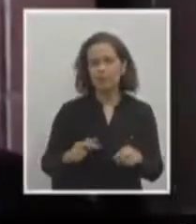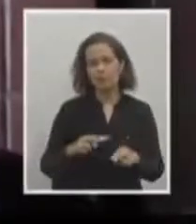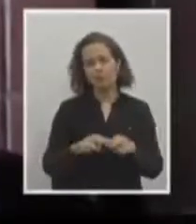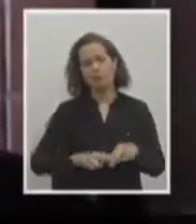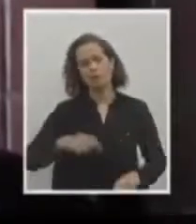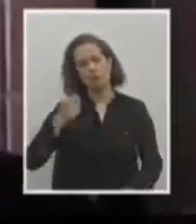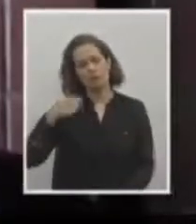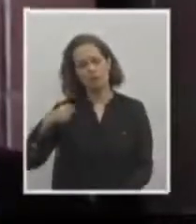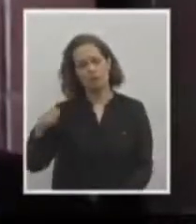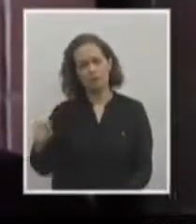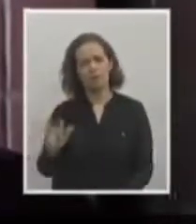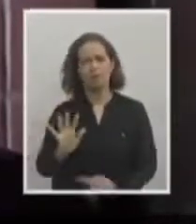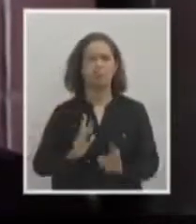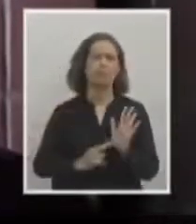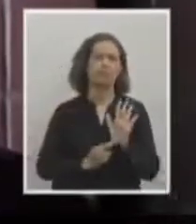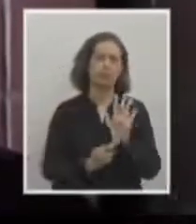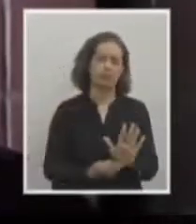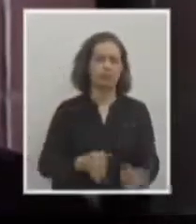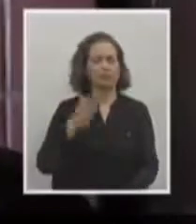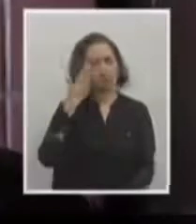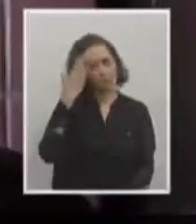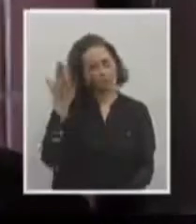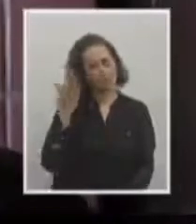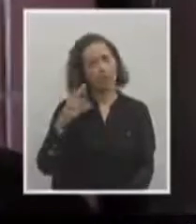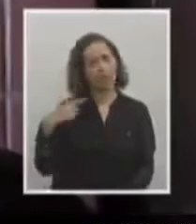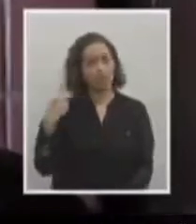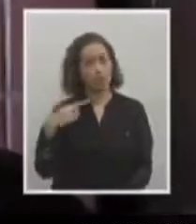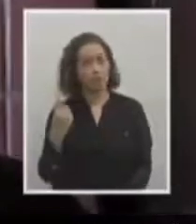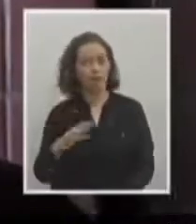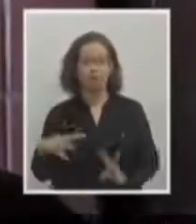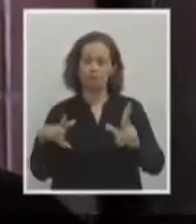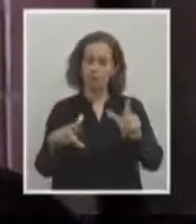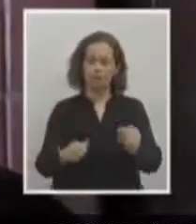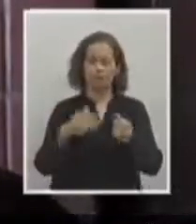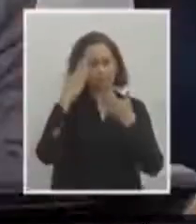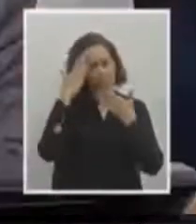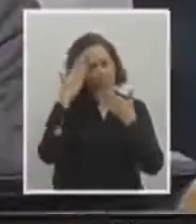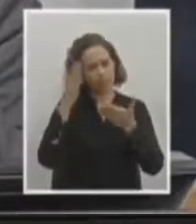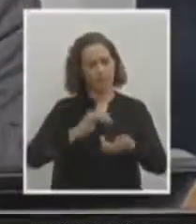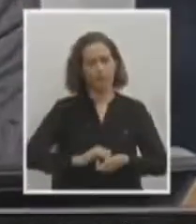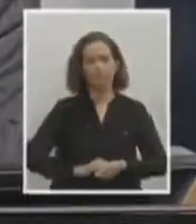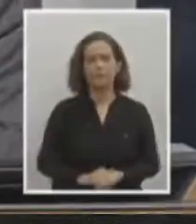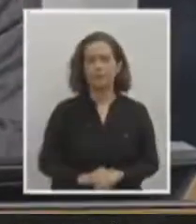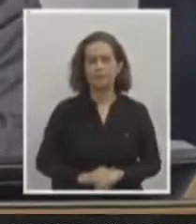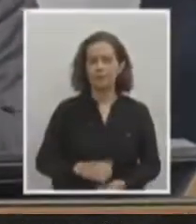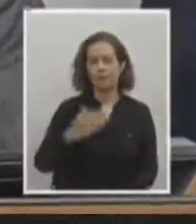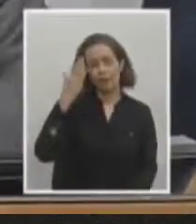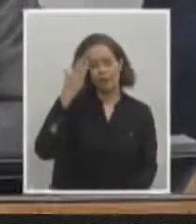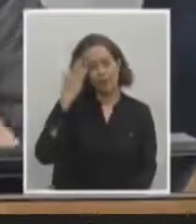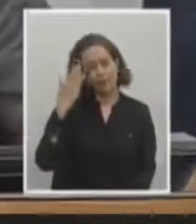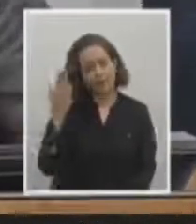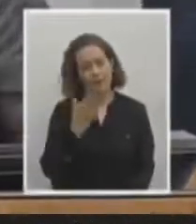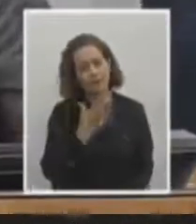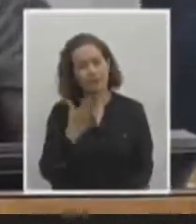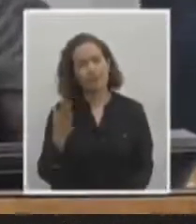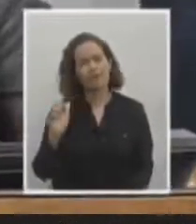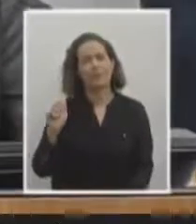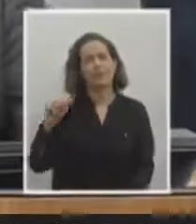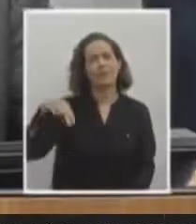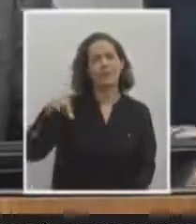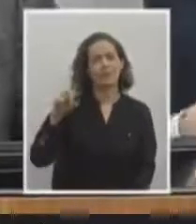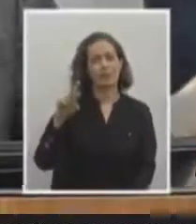representantes. Muito obrigada, deputado, okay. Muito obrigada a todos. Muito bem, obrigado, André, Luciana.